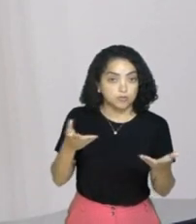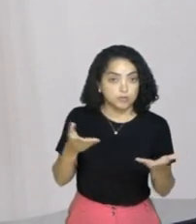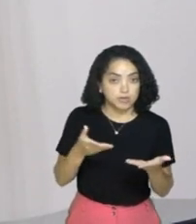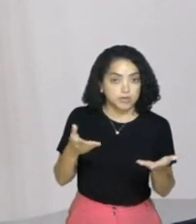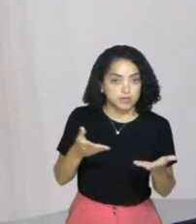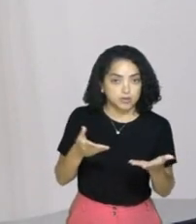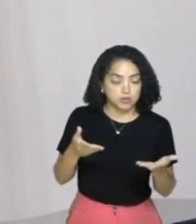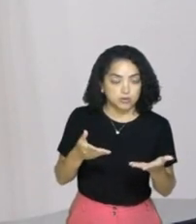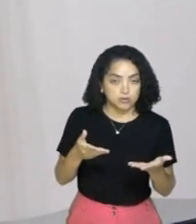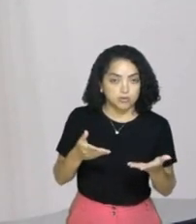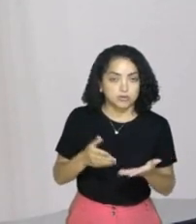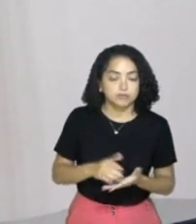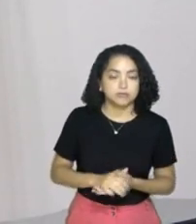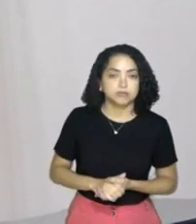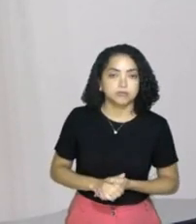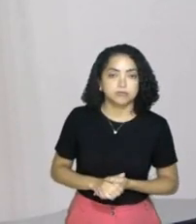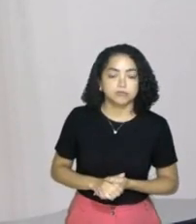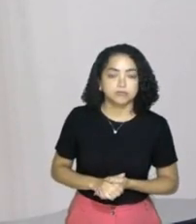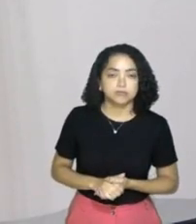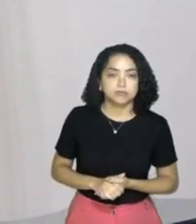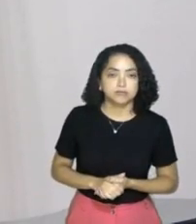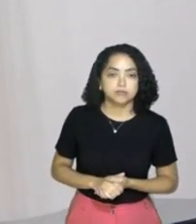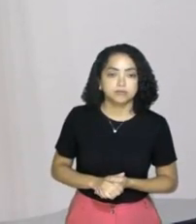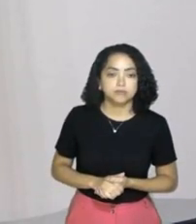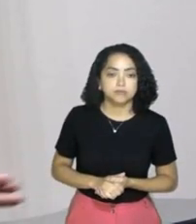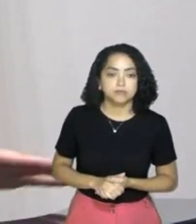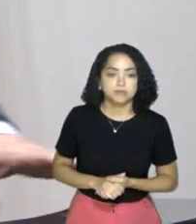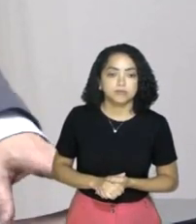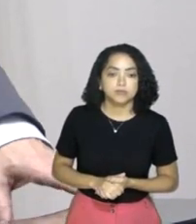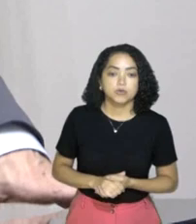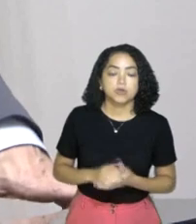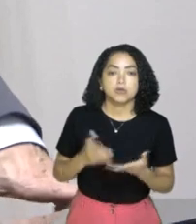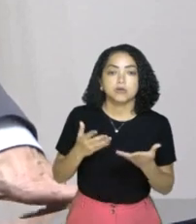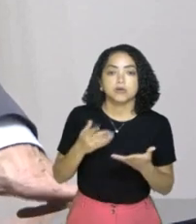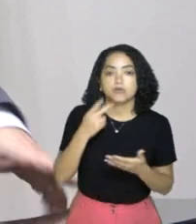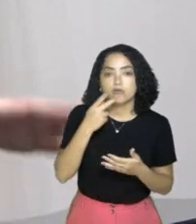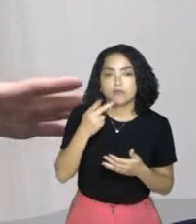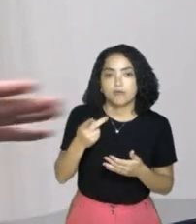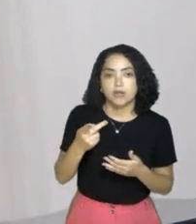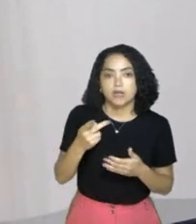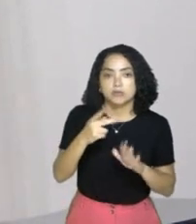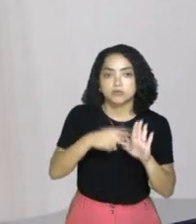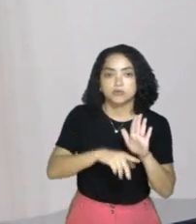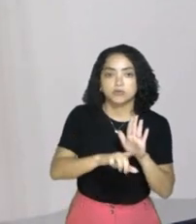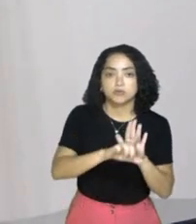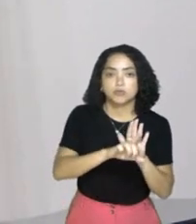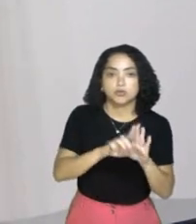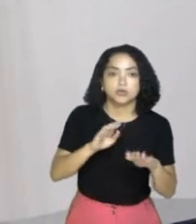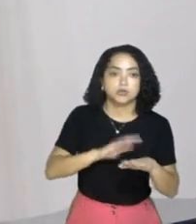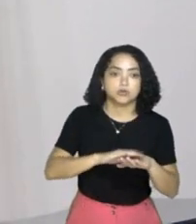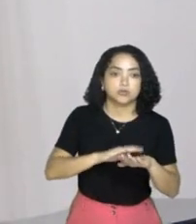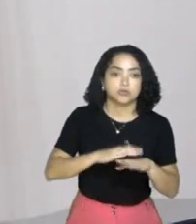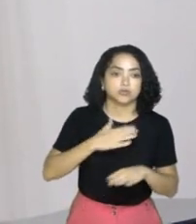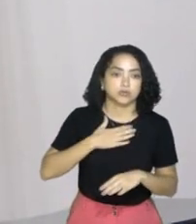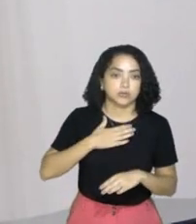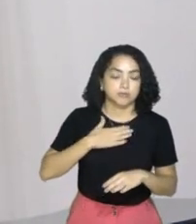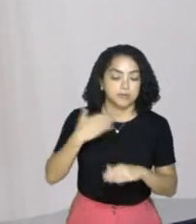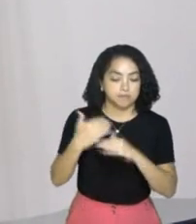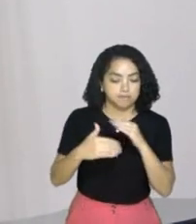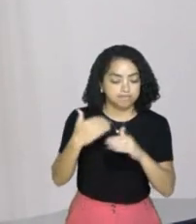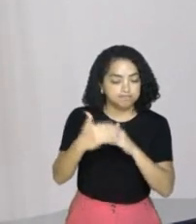sessão eu quero falar sobre um projeto de minha autoria que tramita nessa